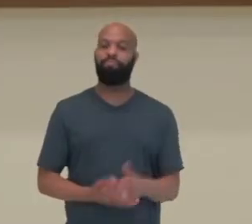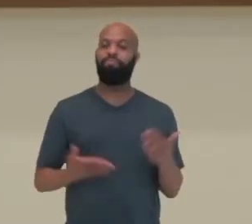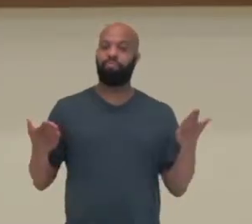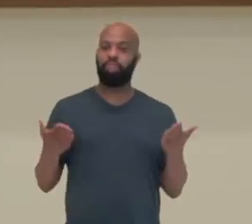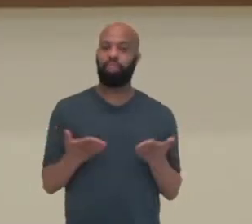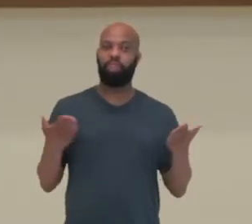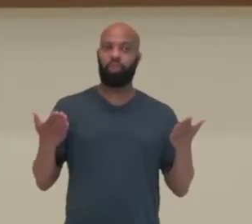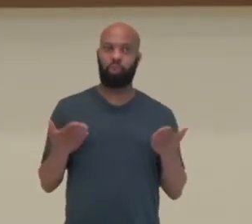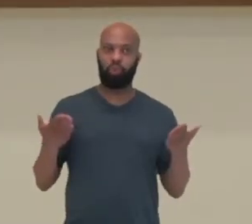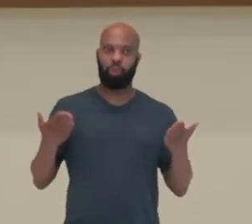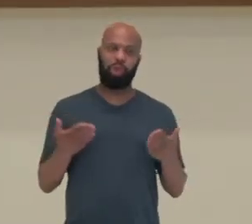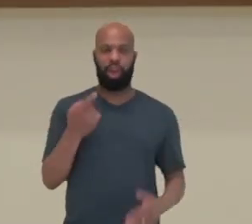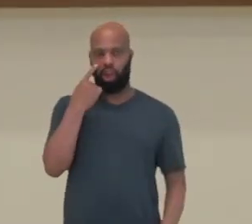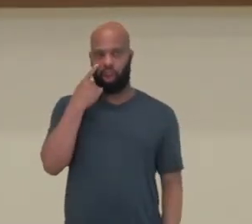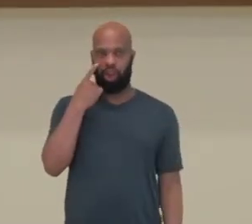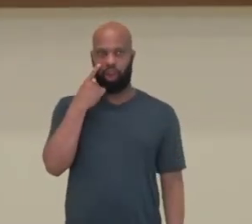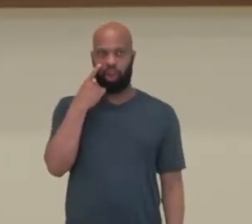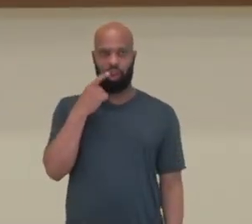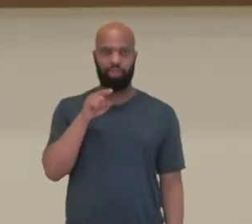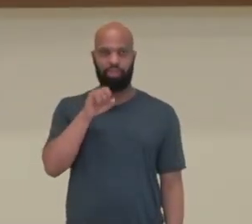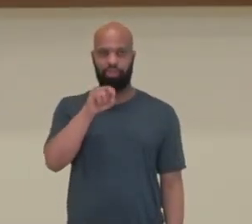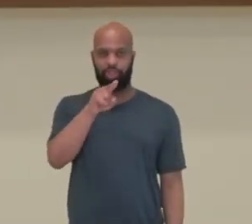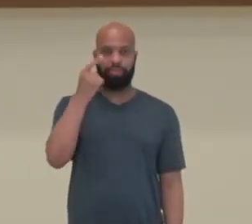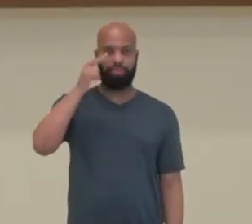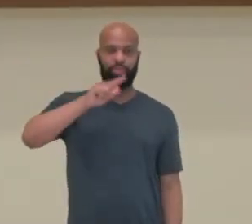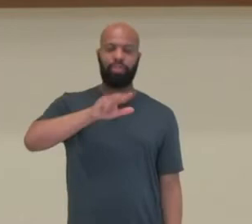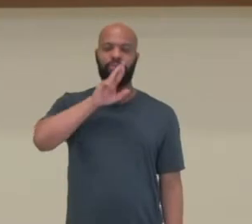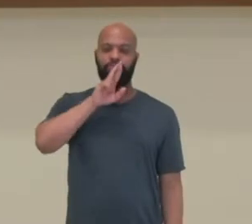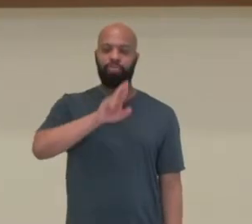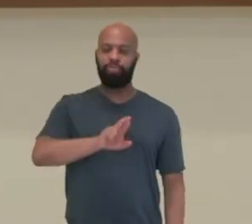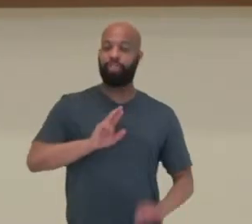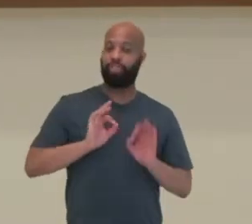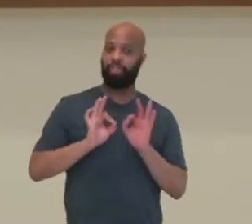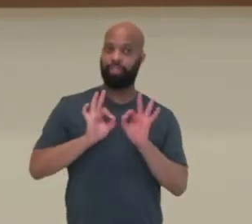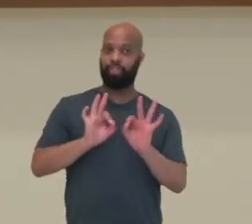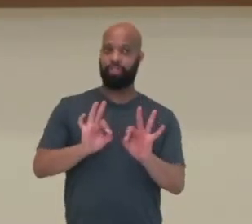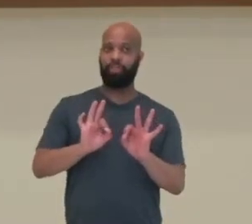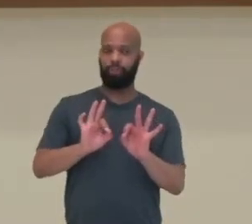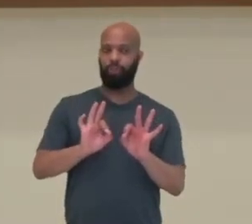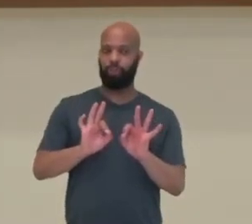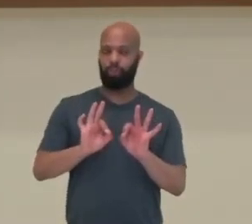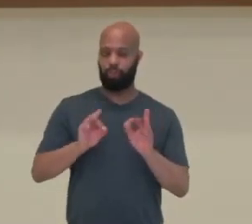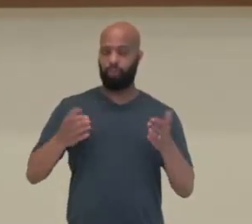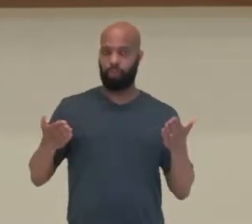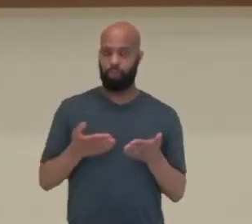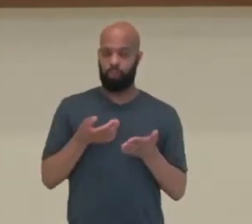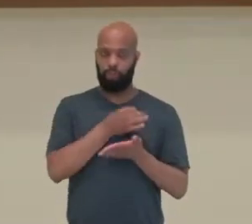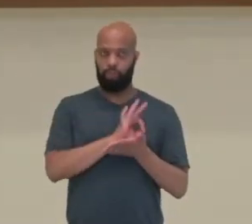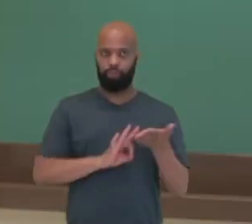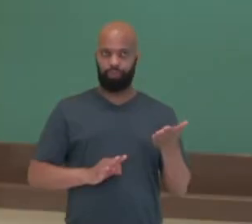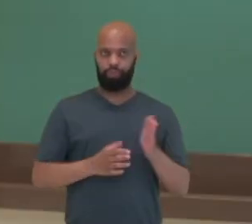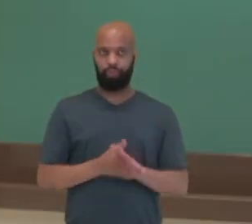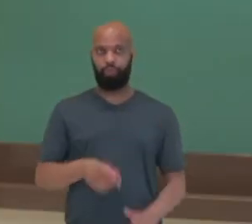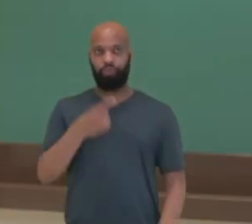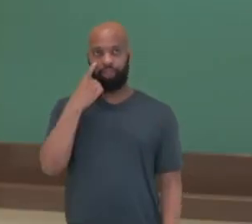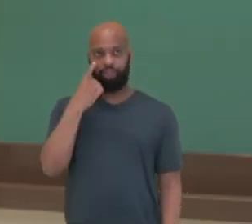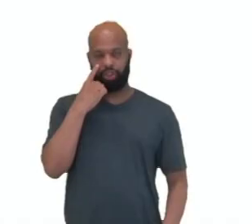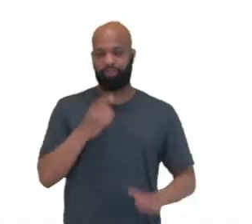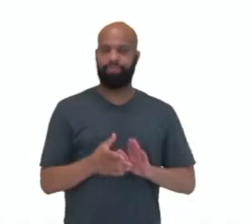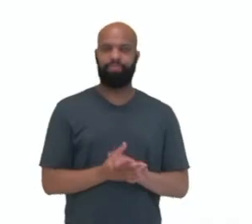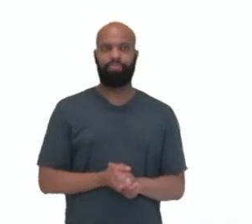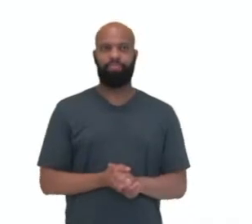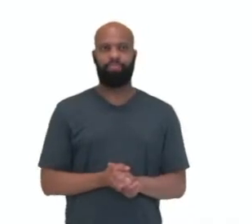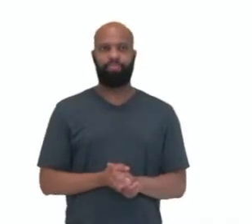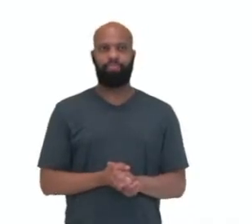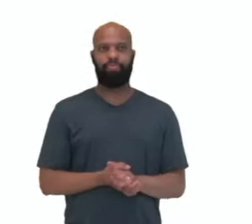Vamos lá, pessoal. Então, vamos ver se vocês acertaram o exercício. Então, vamos para a correção. Acompanhe.